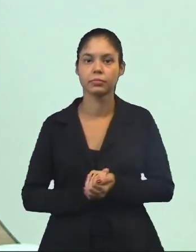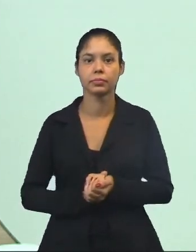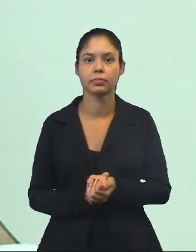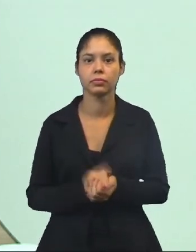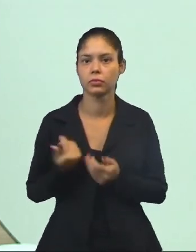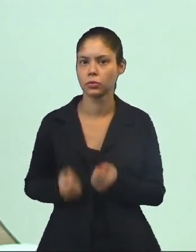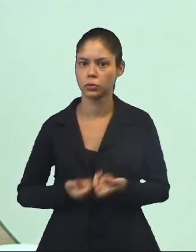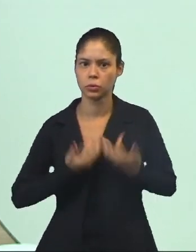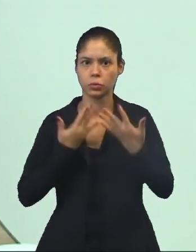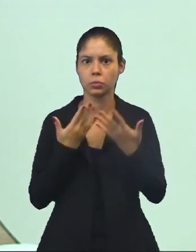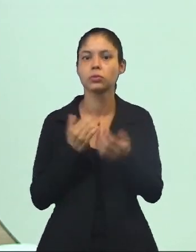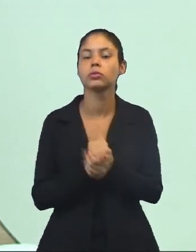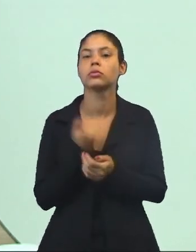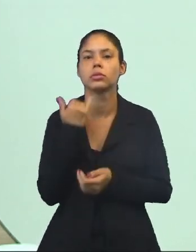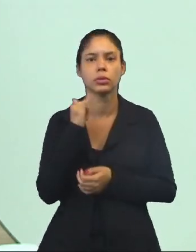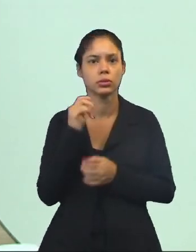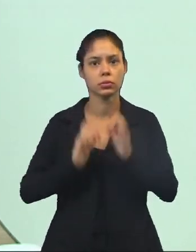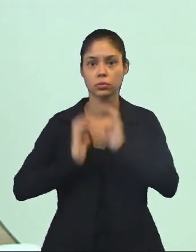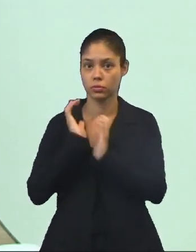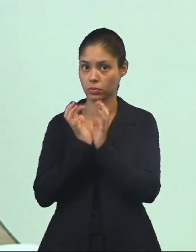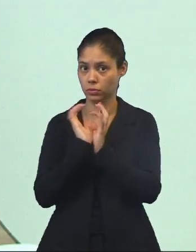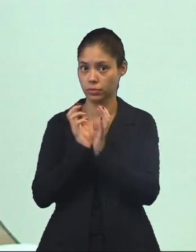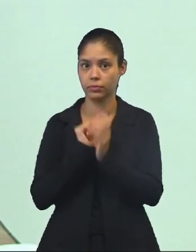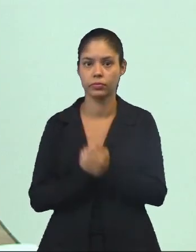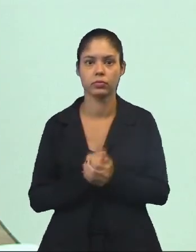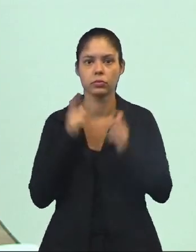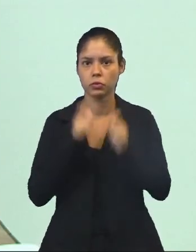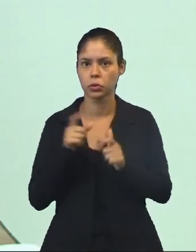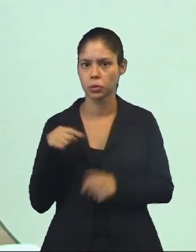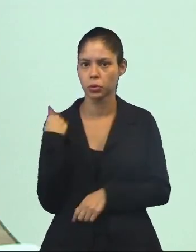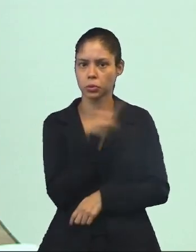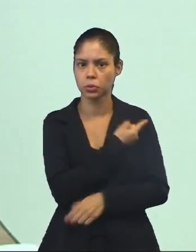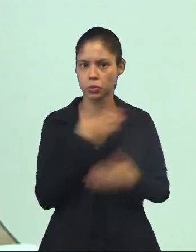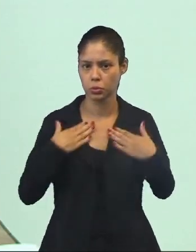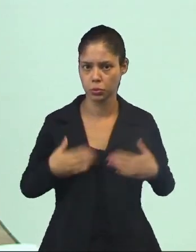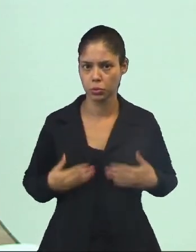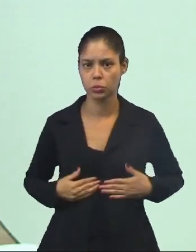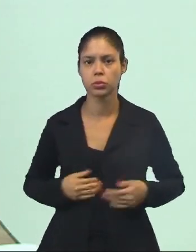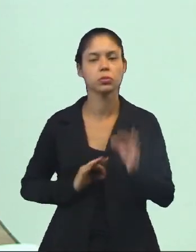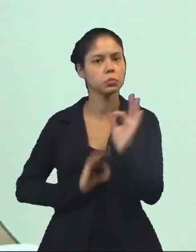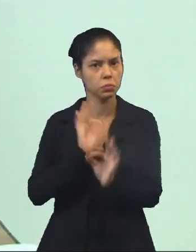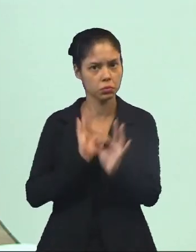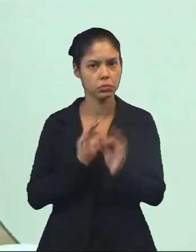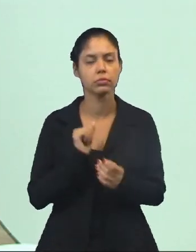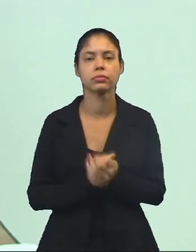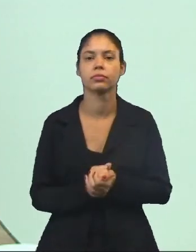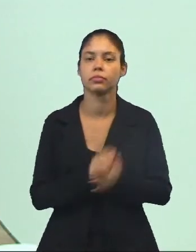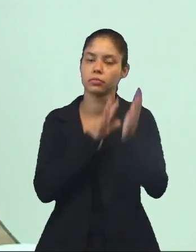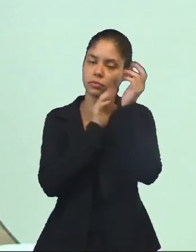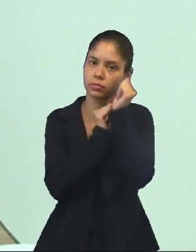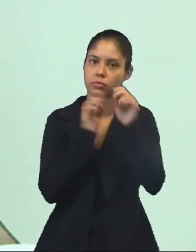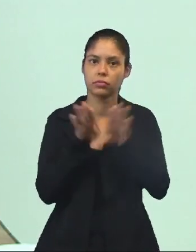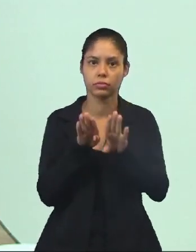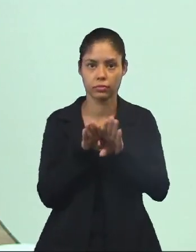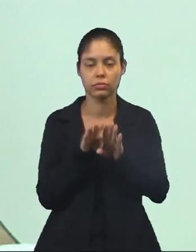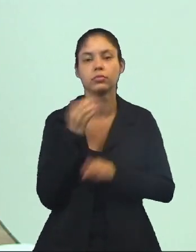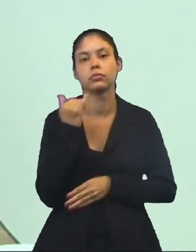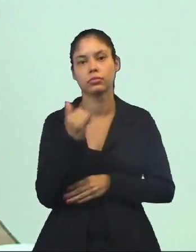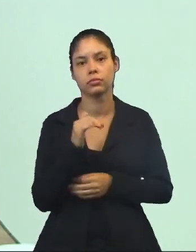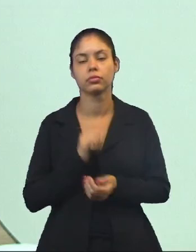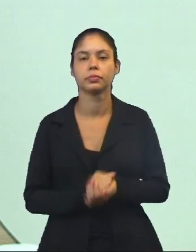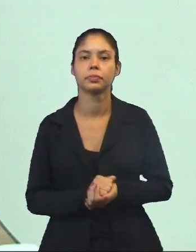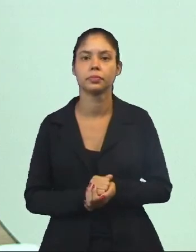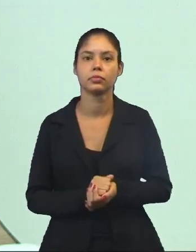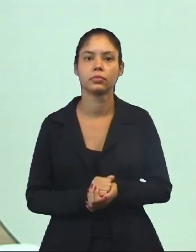mandando impulsos nervosos, né? Comandos ao nosso corpo, onde nossos órgãos vitais estão funcionando. Então, dormindo também a gente gasta energia,